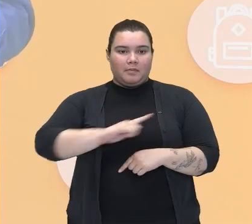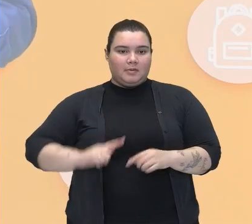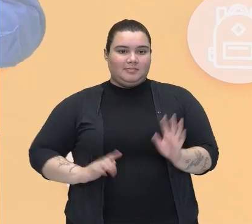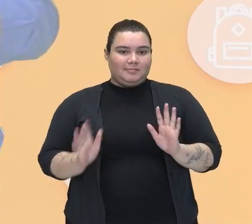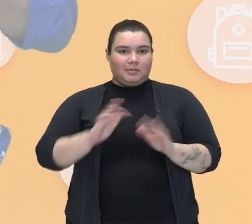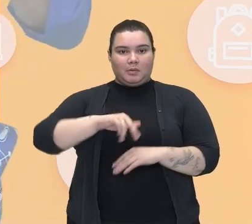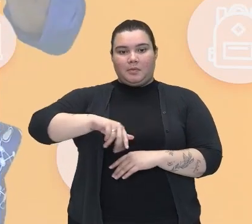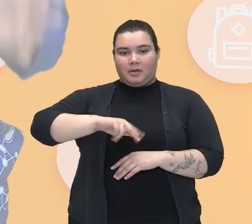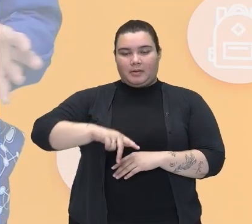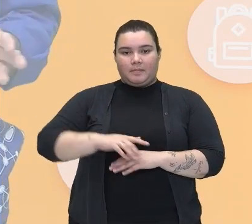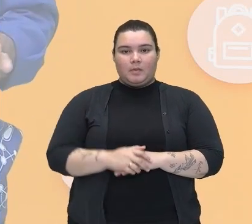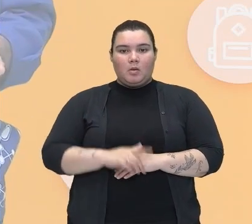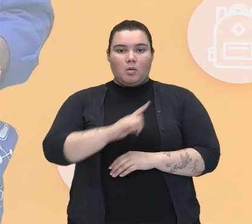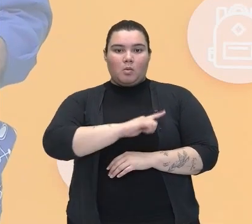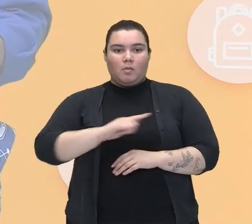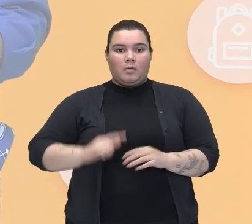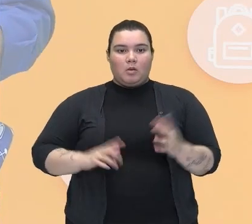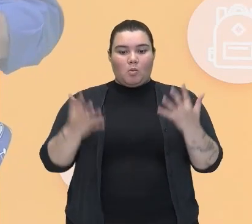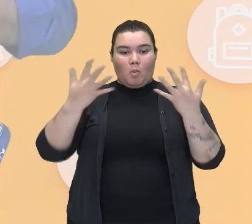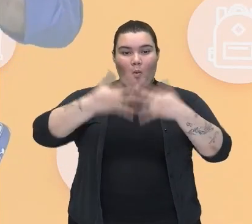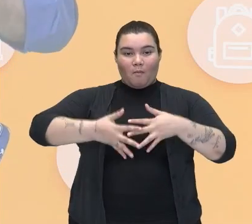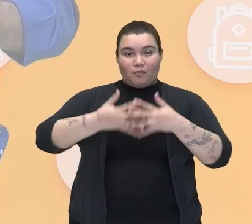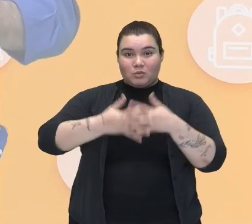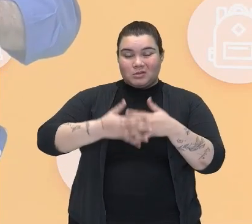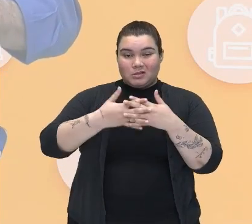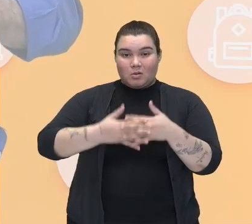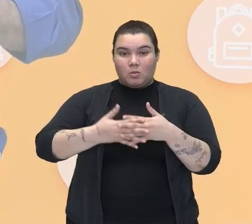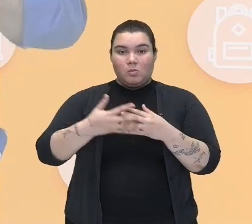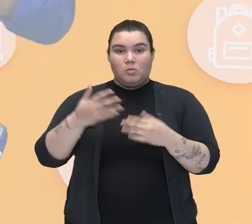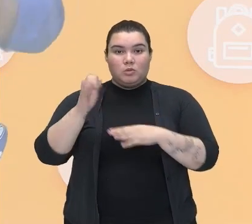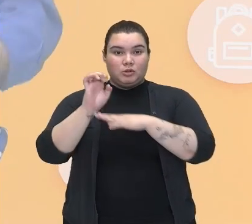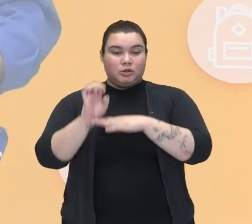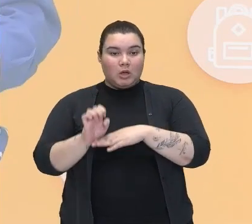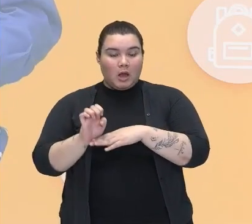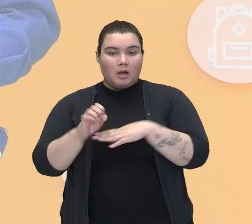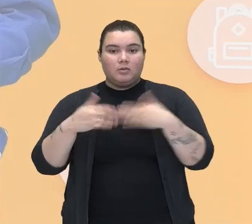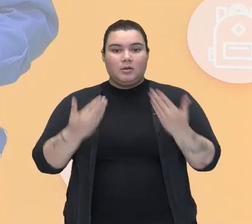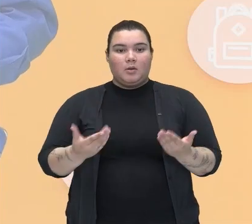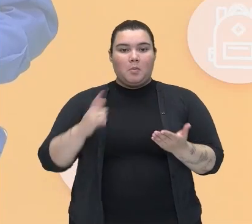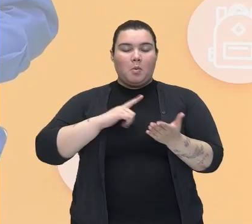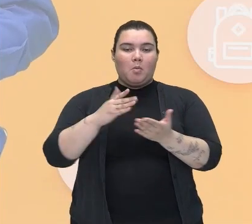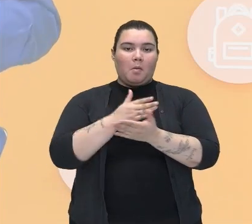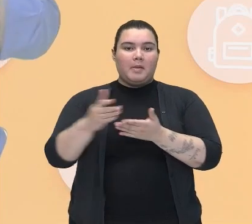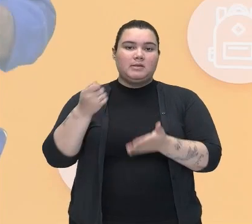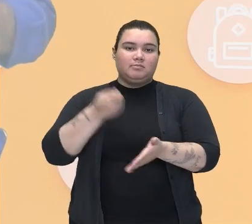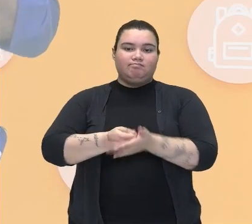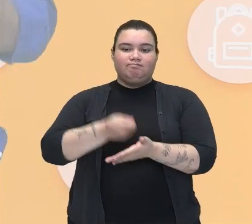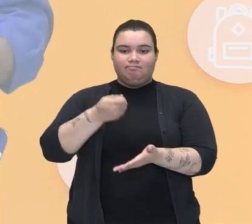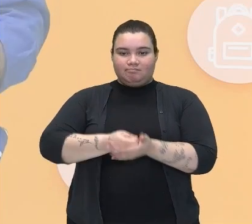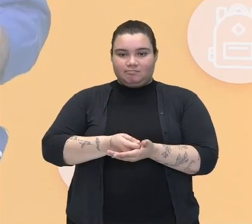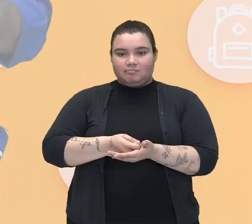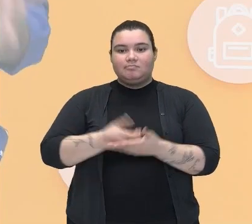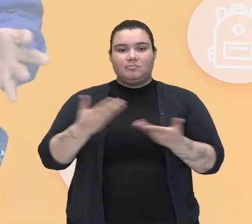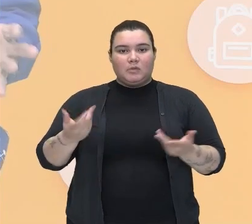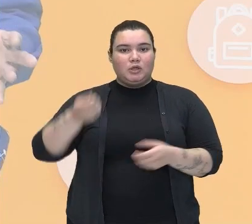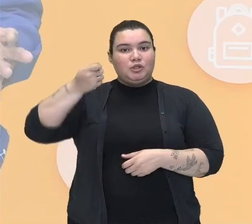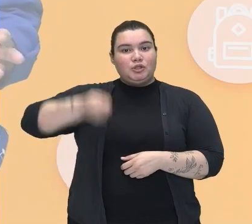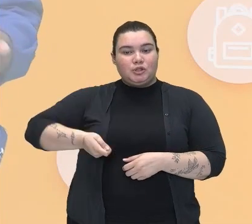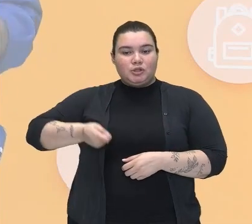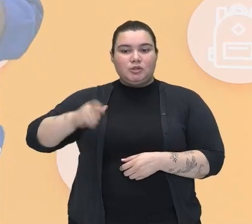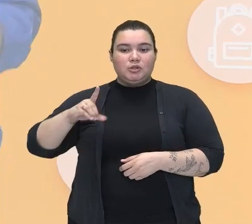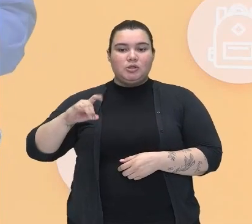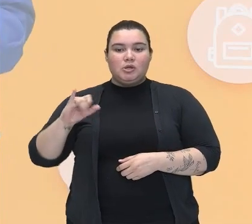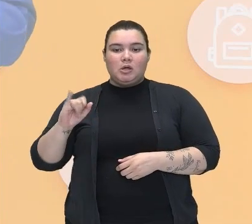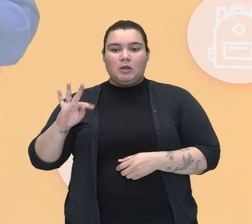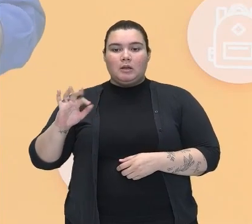que o governo confunde-se com o Estado, nós temos aí uma ditadura, né? Então, o Estado é uma coisa, o governo é